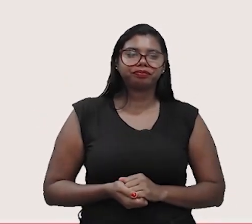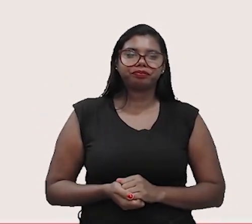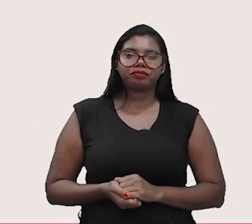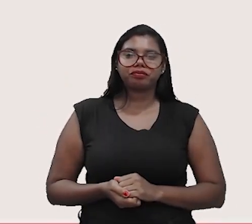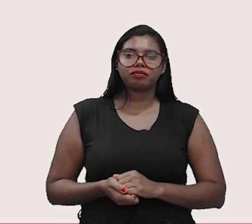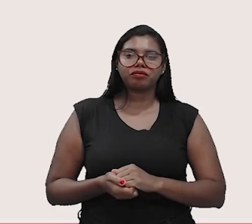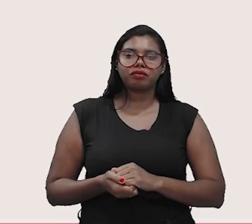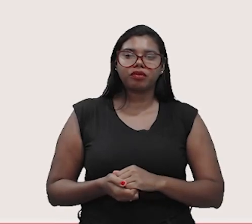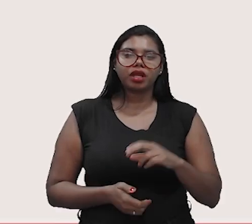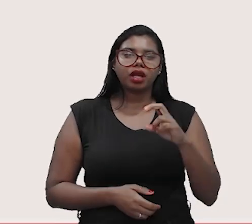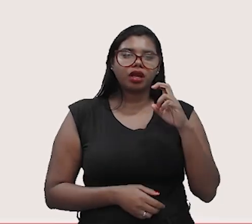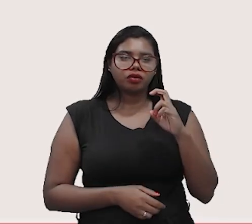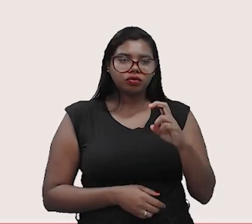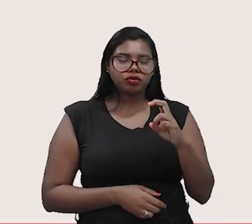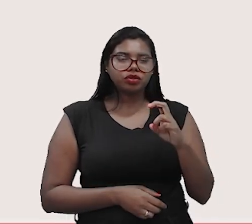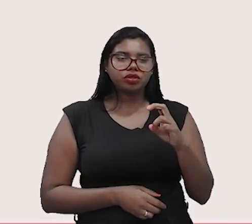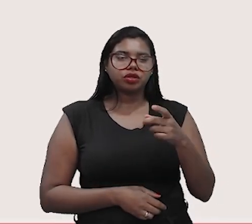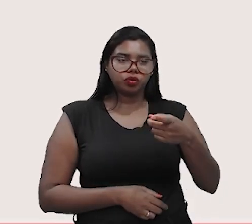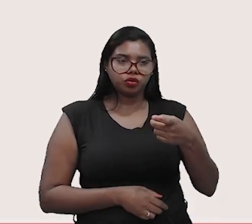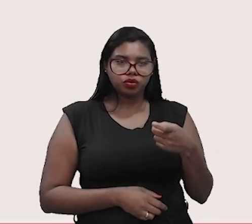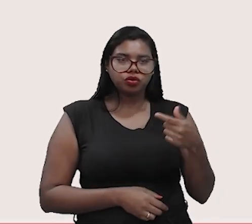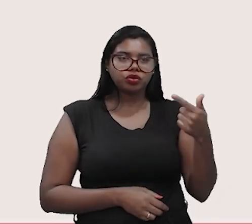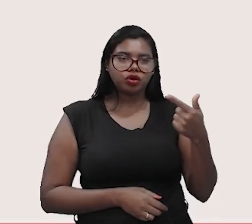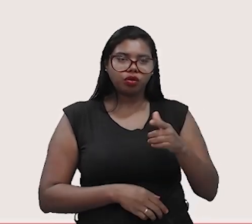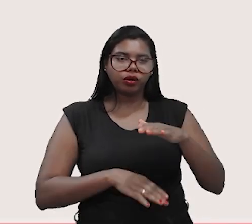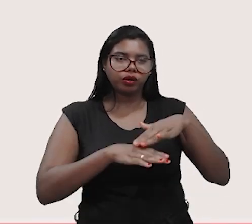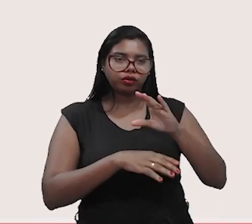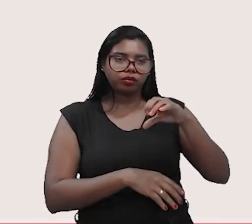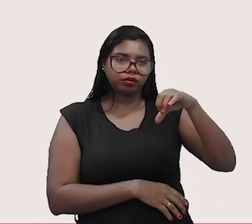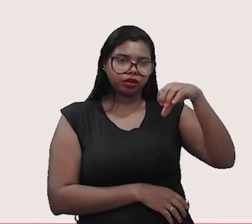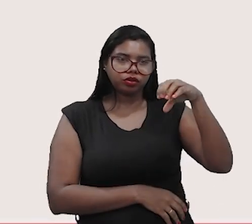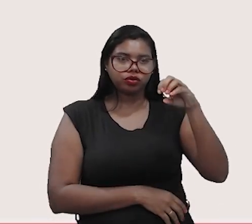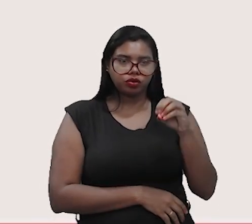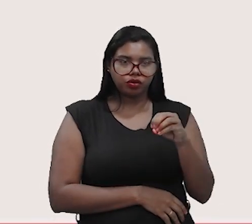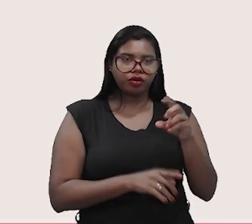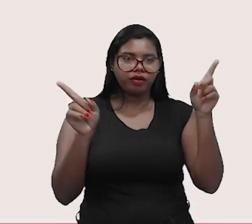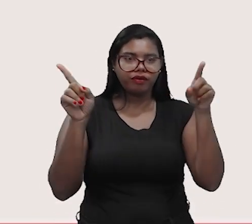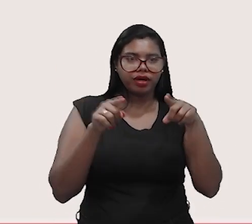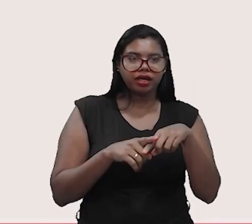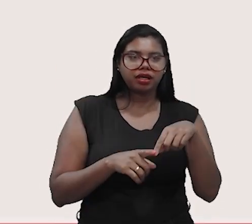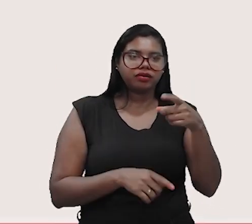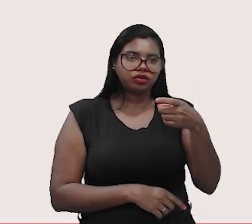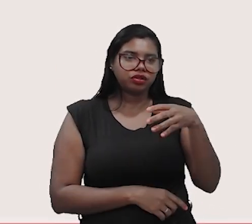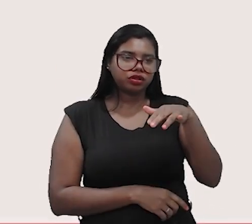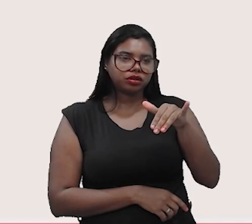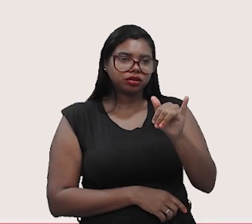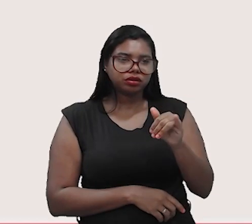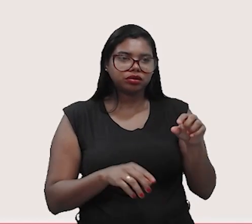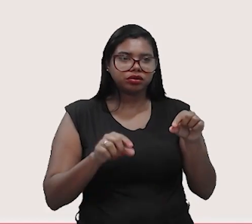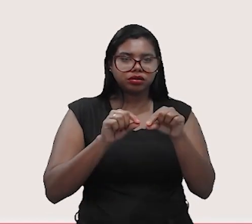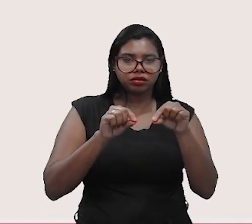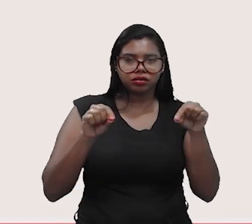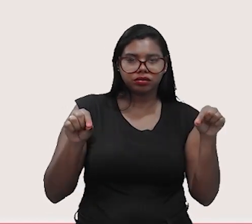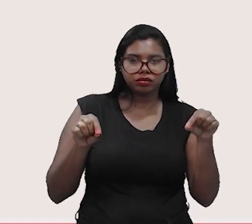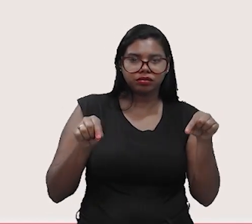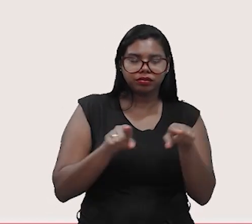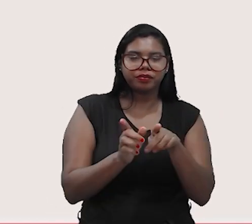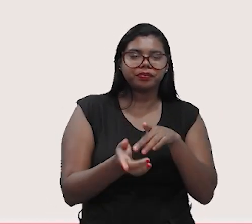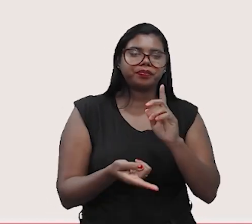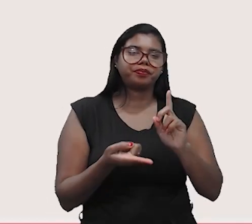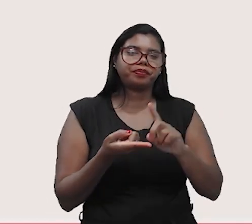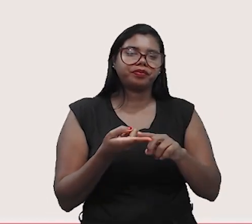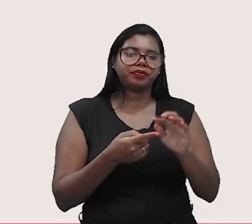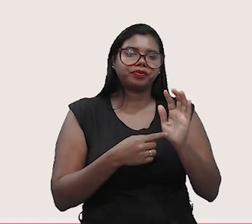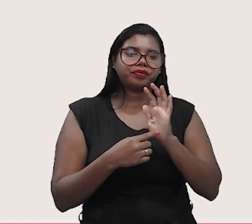mais 90x, onde as variáveis x e y medidas em metro. Nessas condições, a